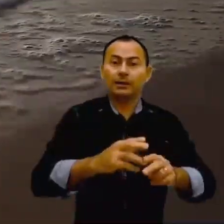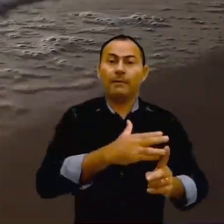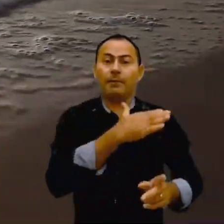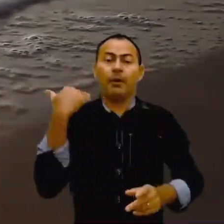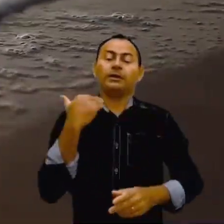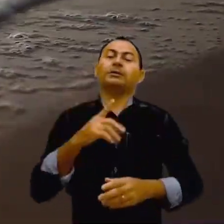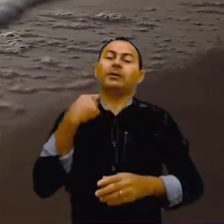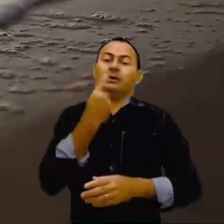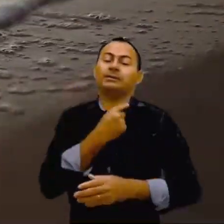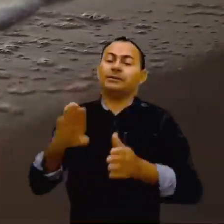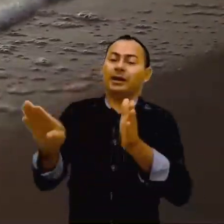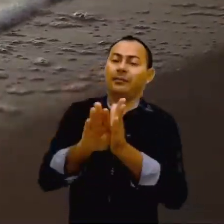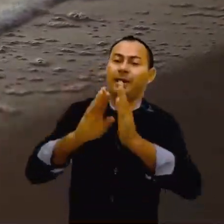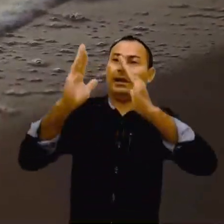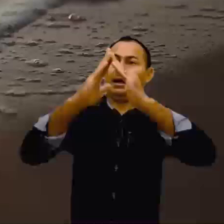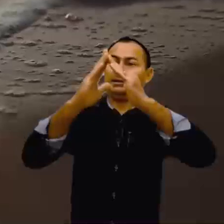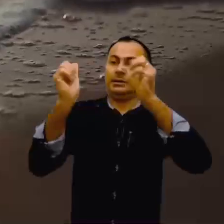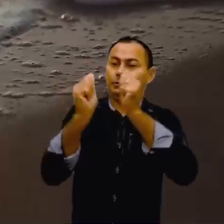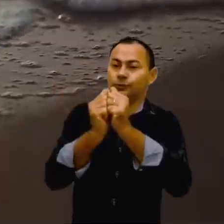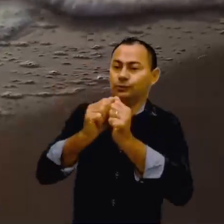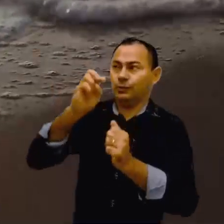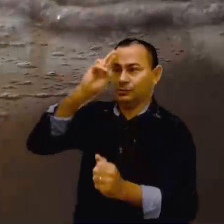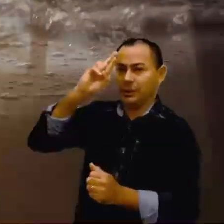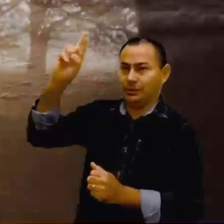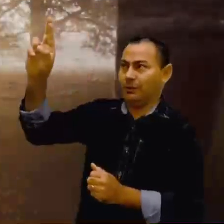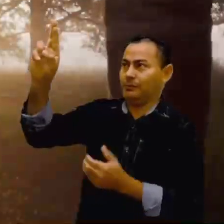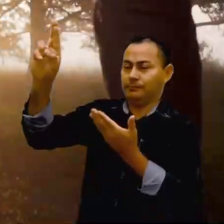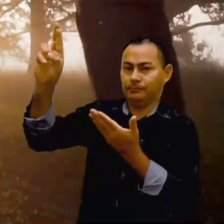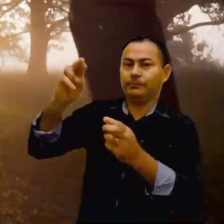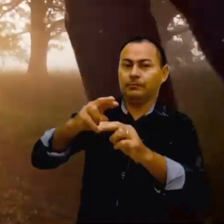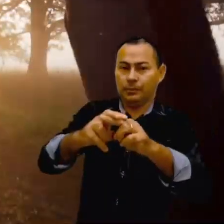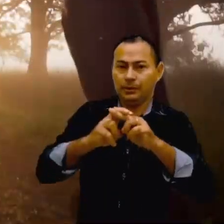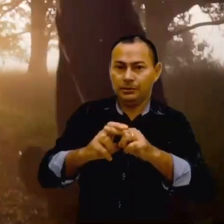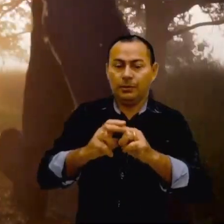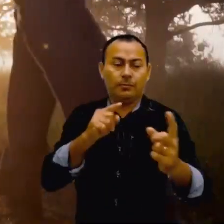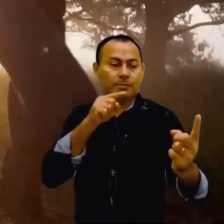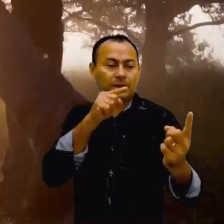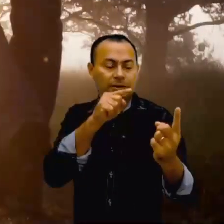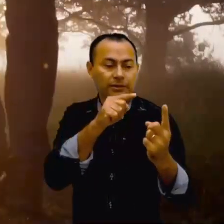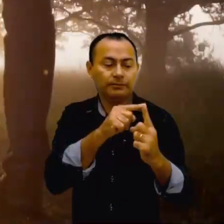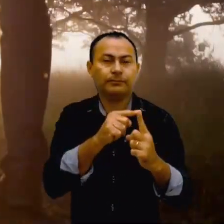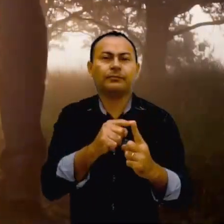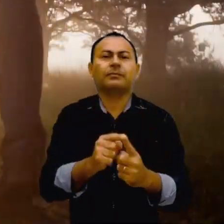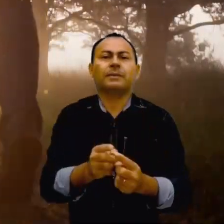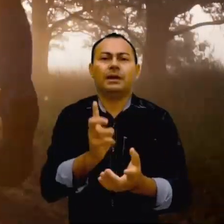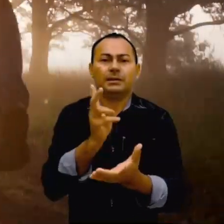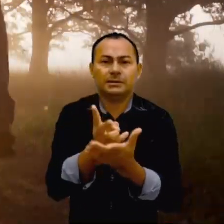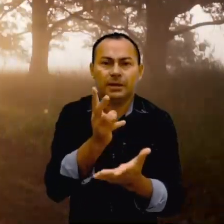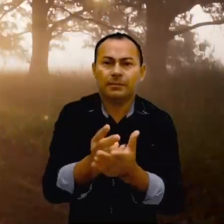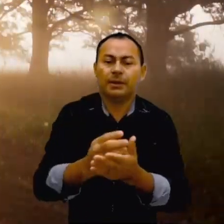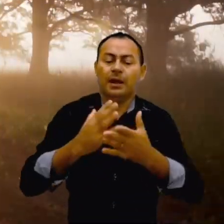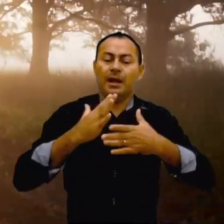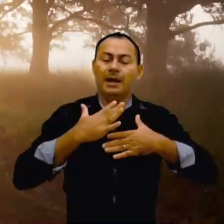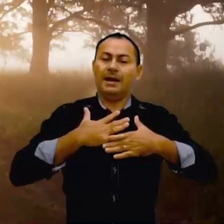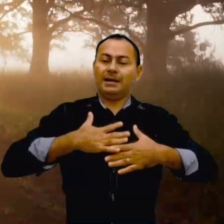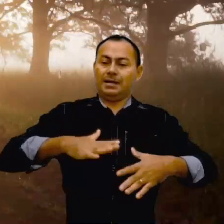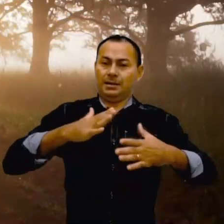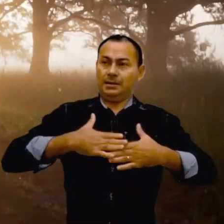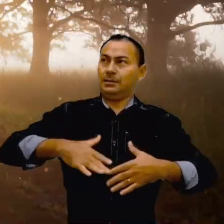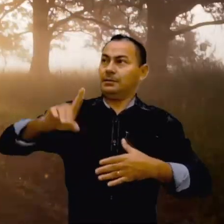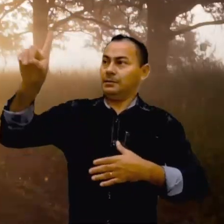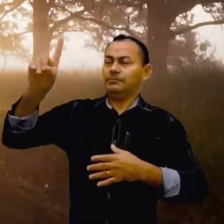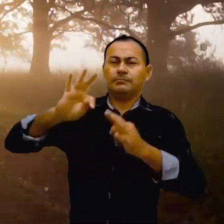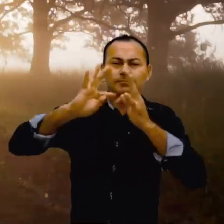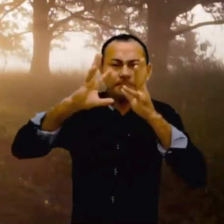dela estaremos finalmente em casa com o Senhor. Portanto, nosso objetivo é sempre agradar a Deus